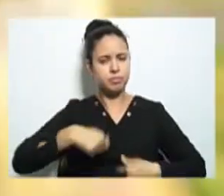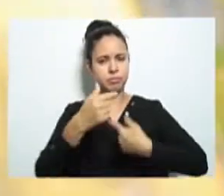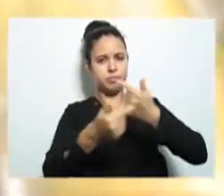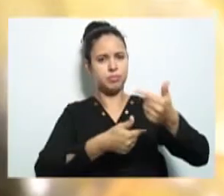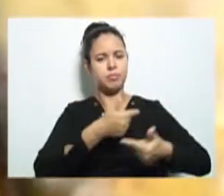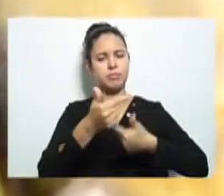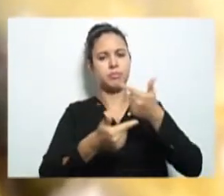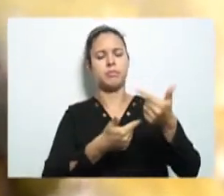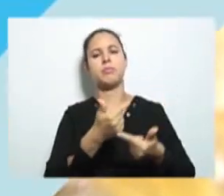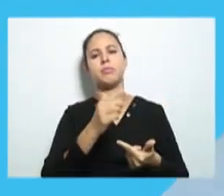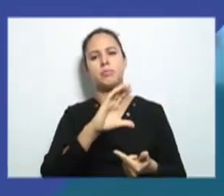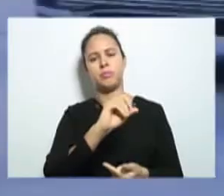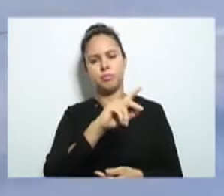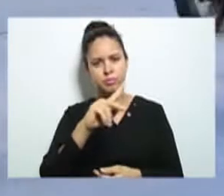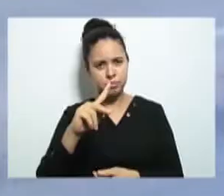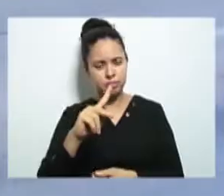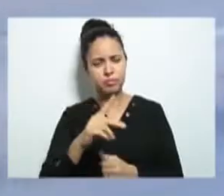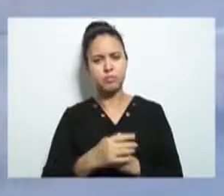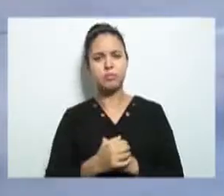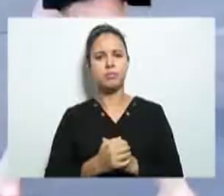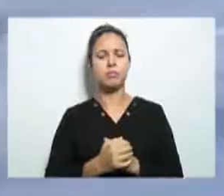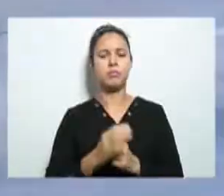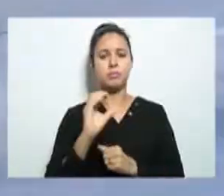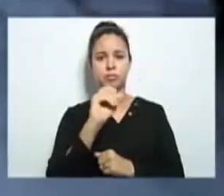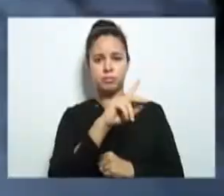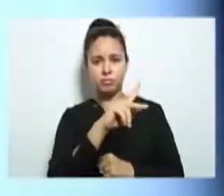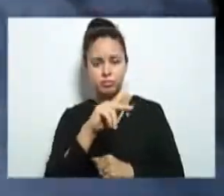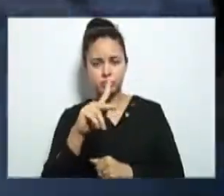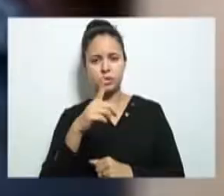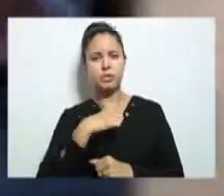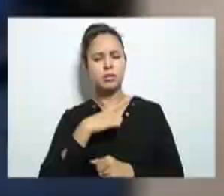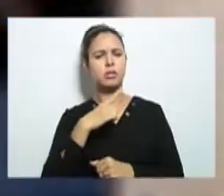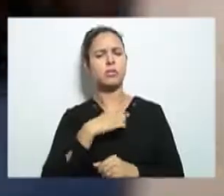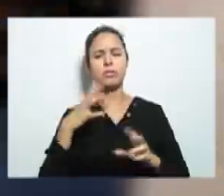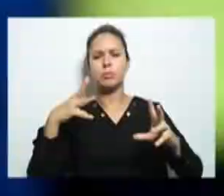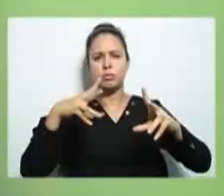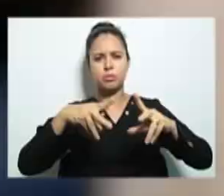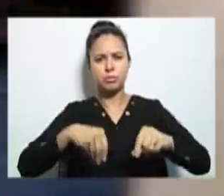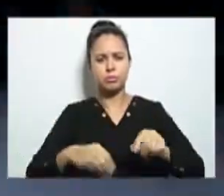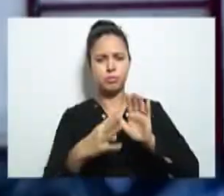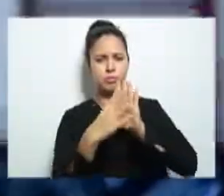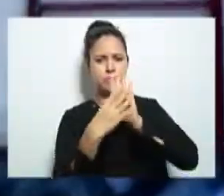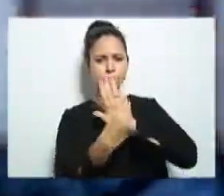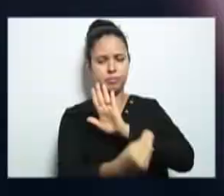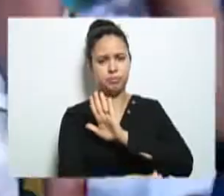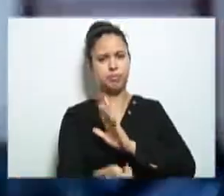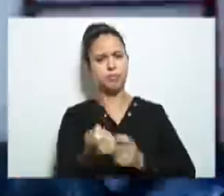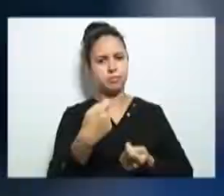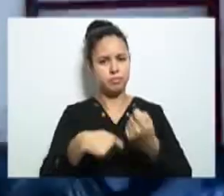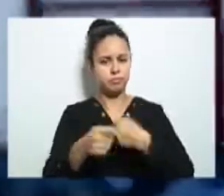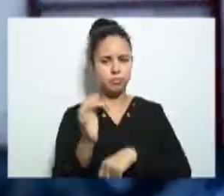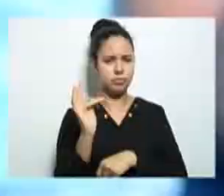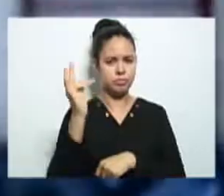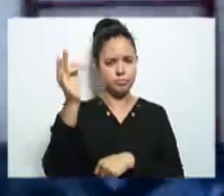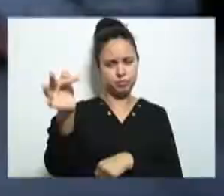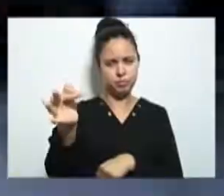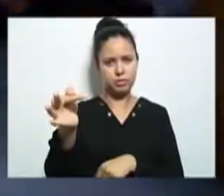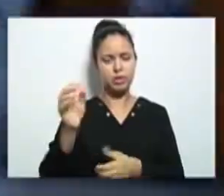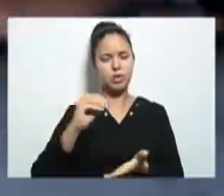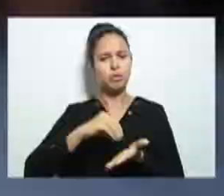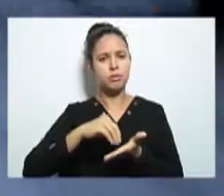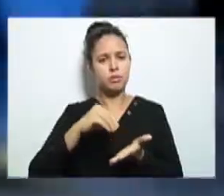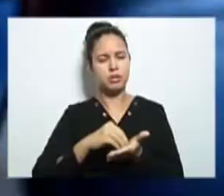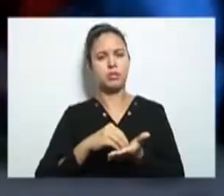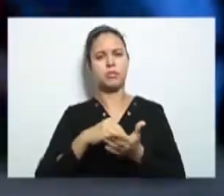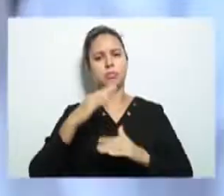cooperativas. O cooperativismo tem tudo para ser o modelo de negócios do futuro, mas faltam